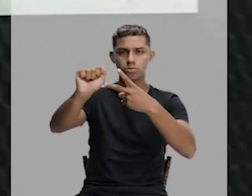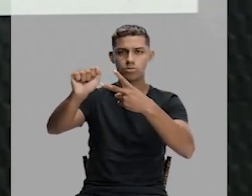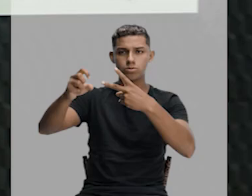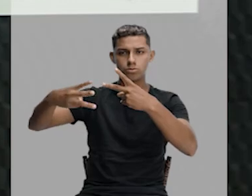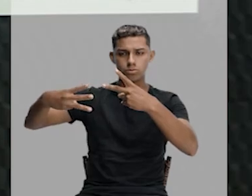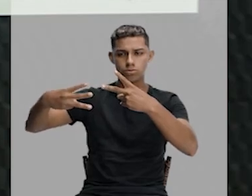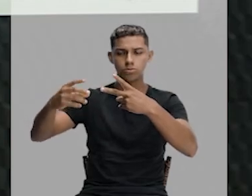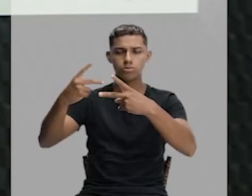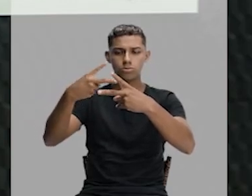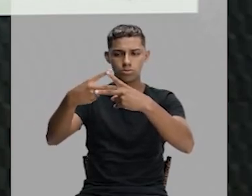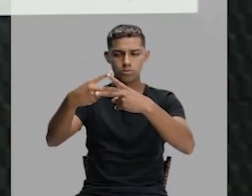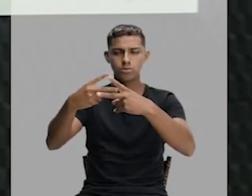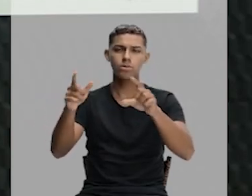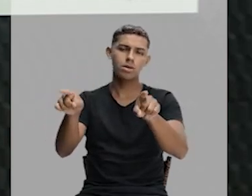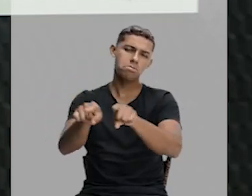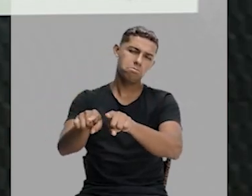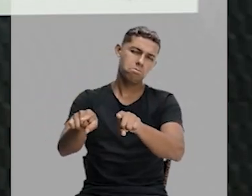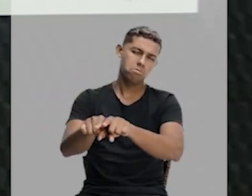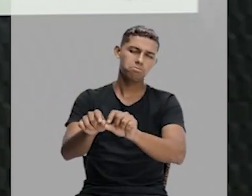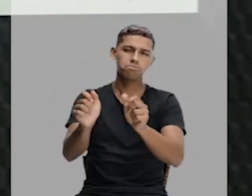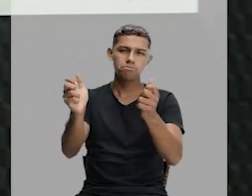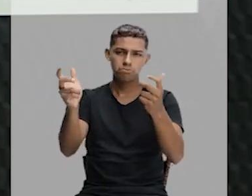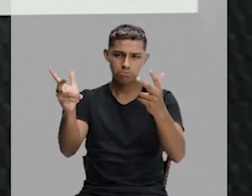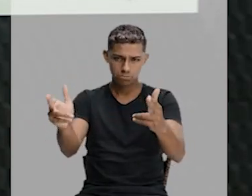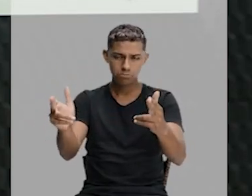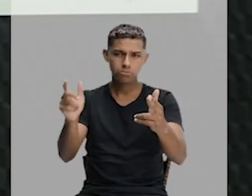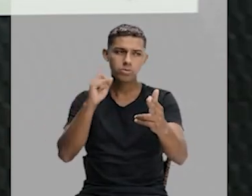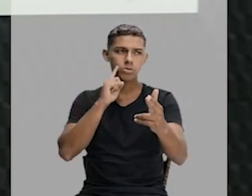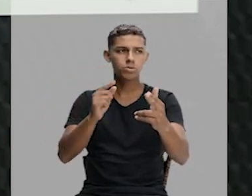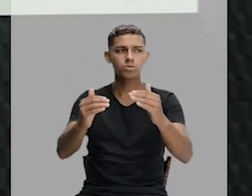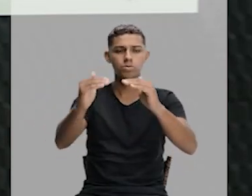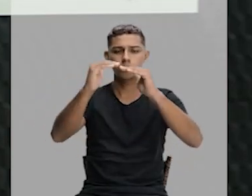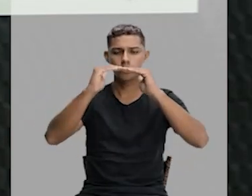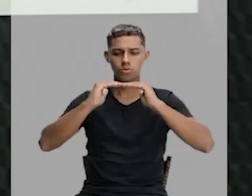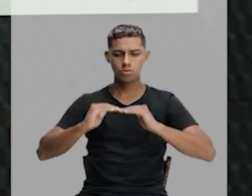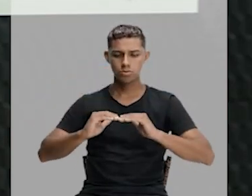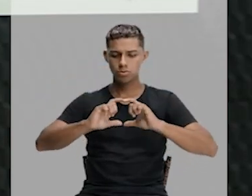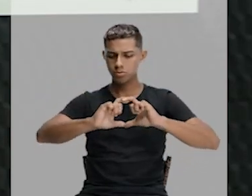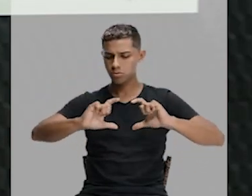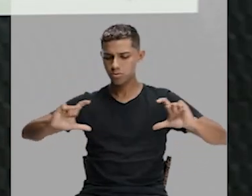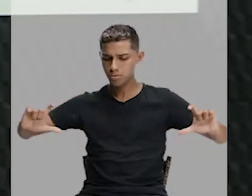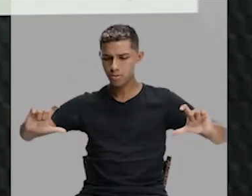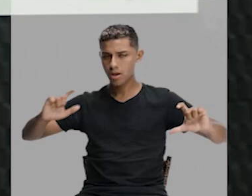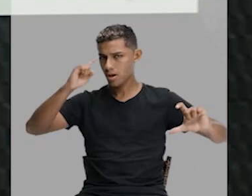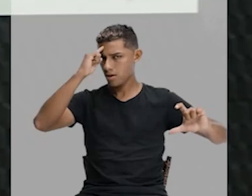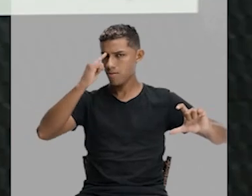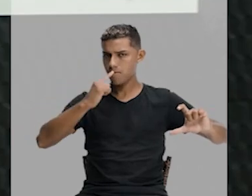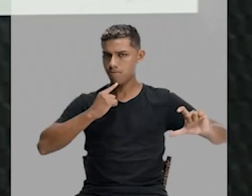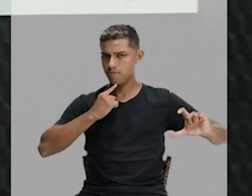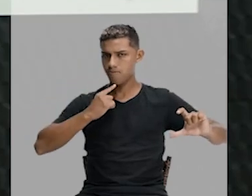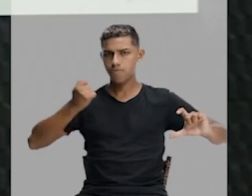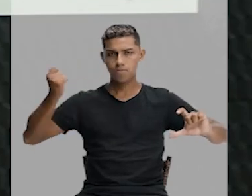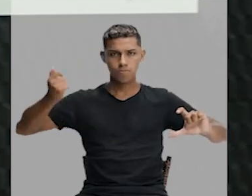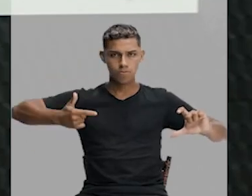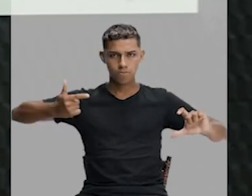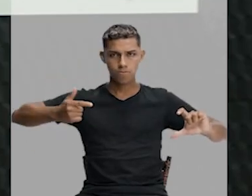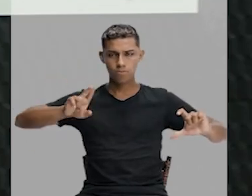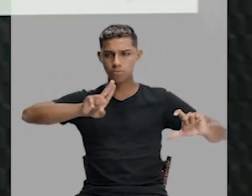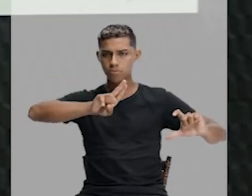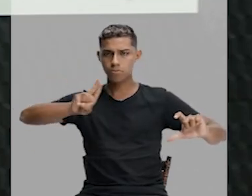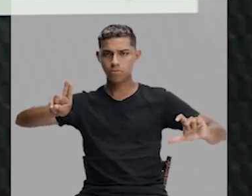alfa. Eu vou fazer a mesma coisa aqui, ó, nesse plano beta, vou formar também um polígono,